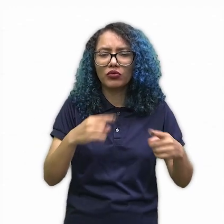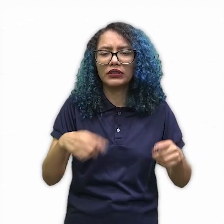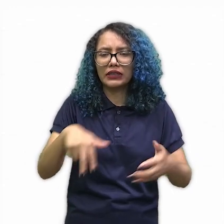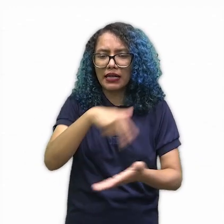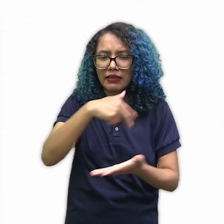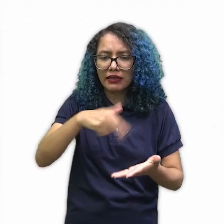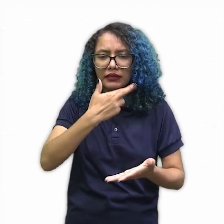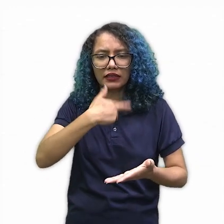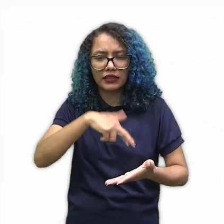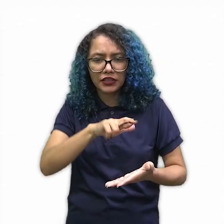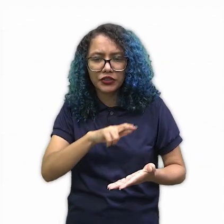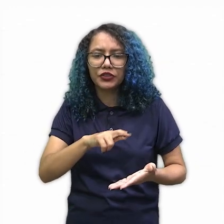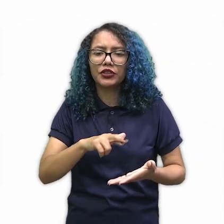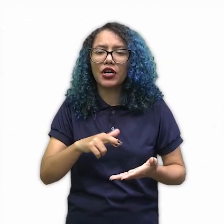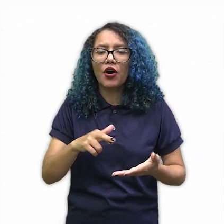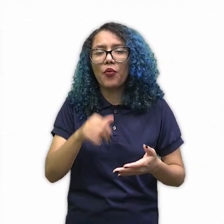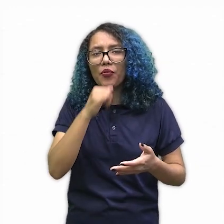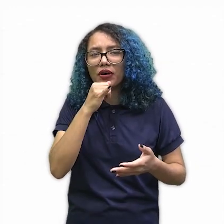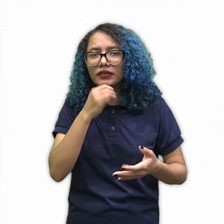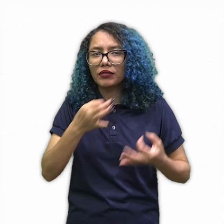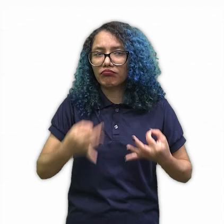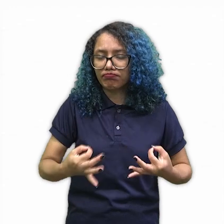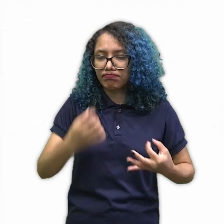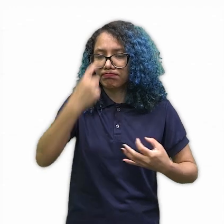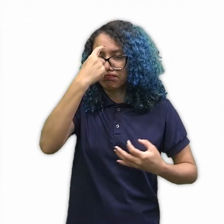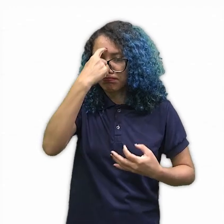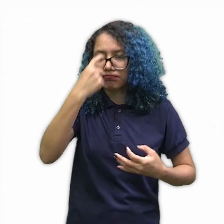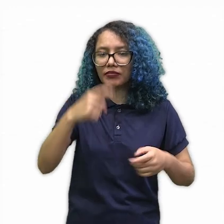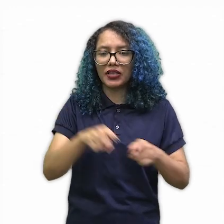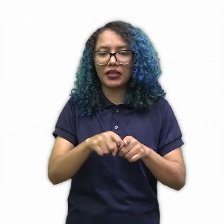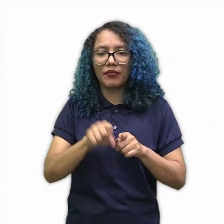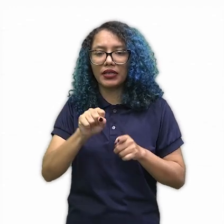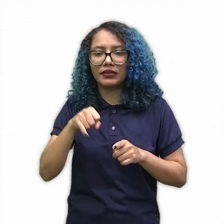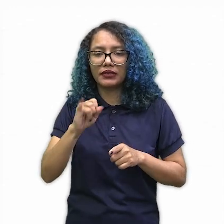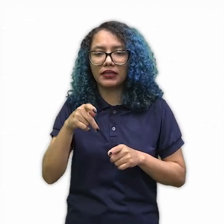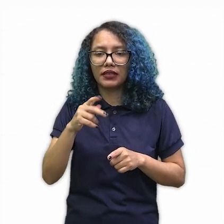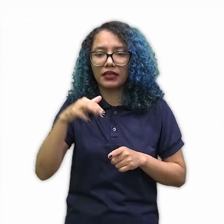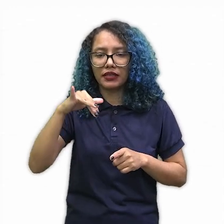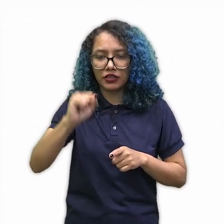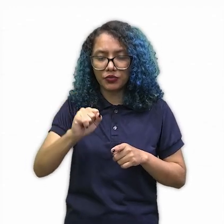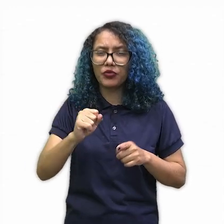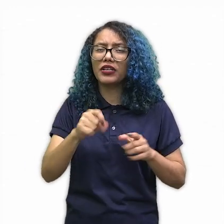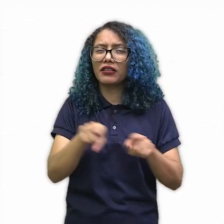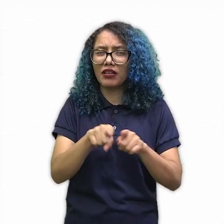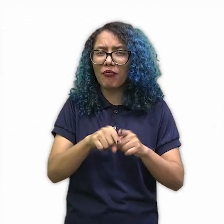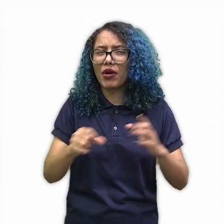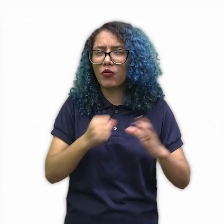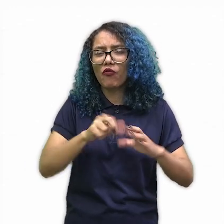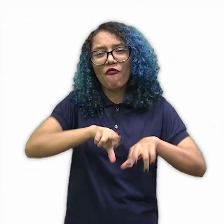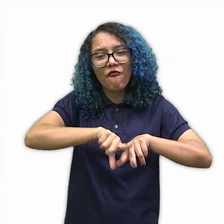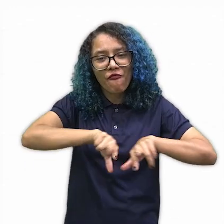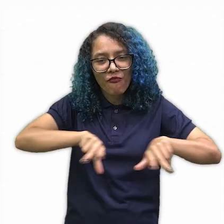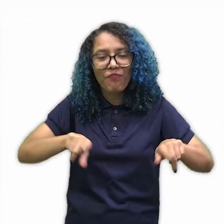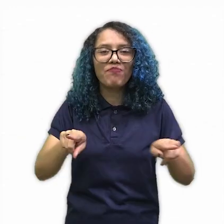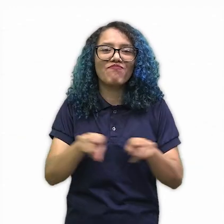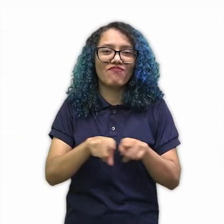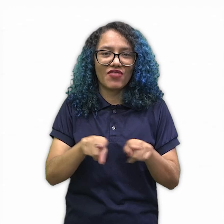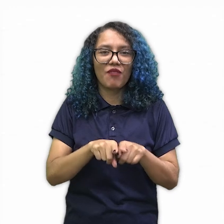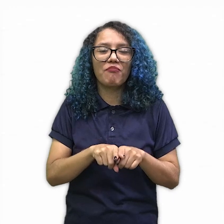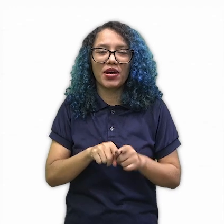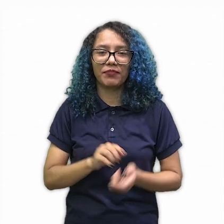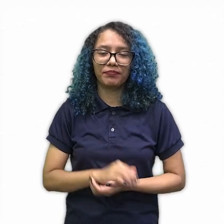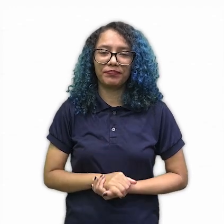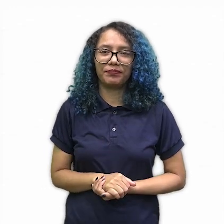da dança, religiões como o hinduísmo e o sikhismo, além de uma culinária